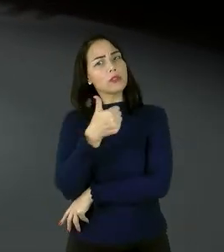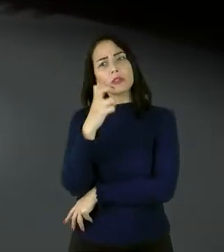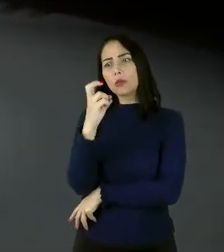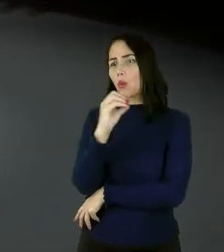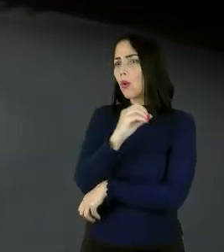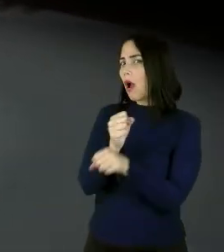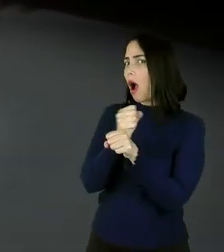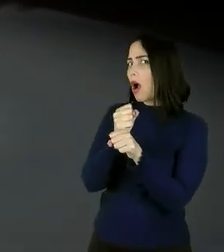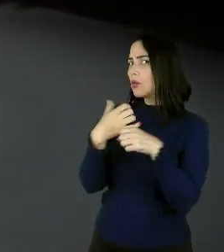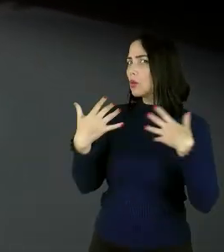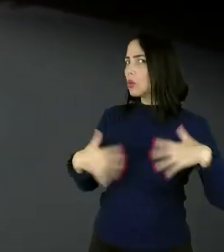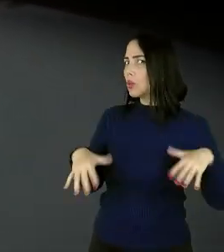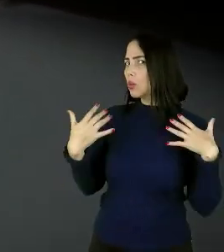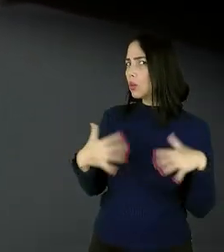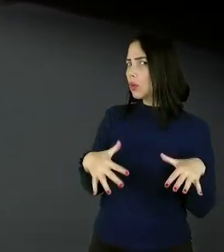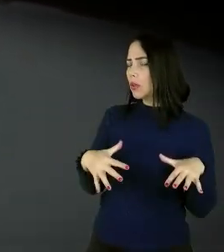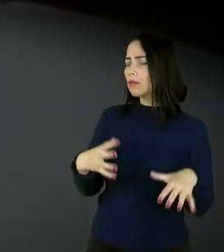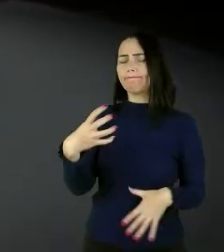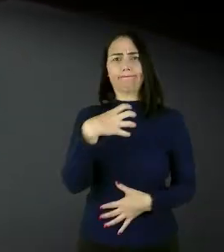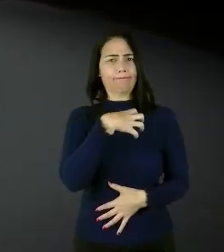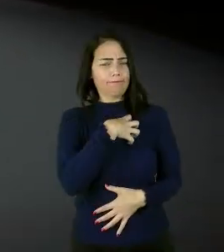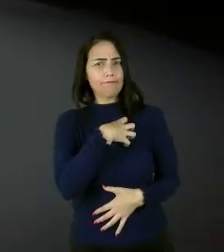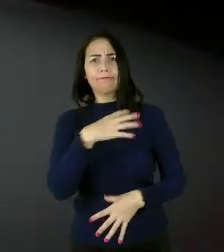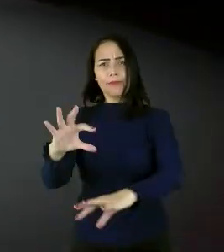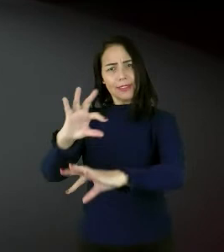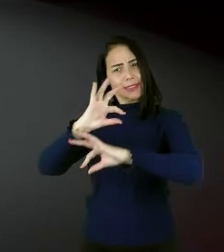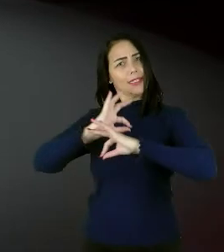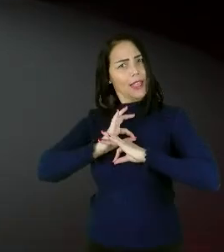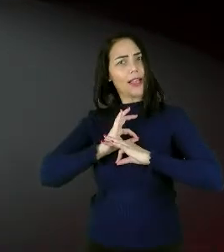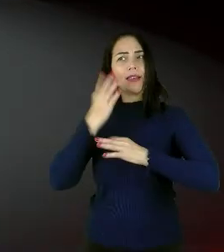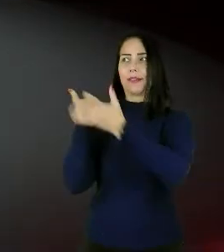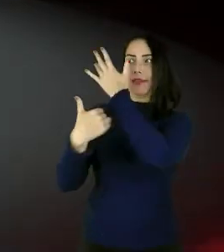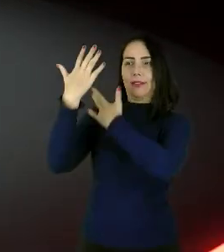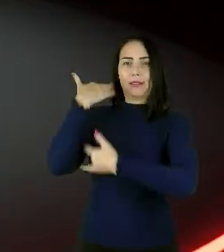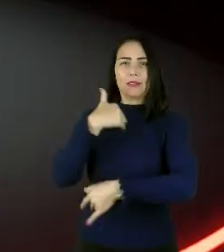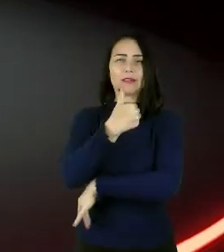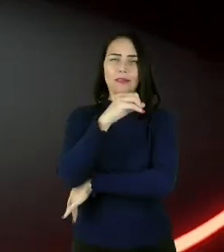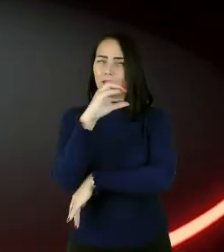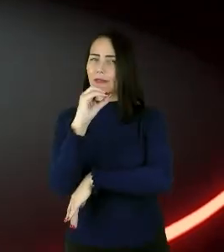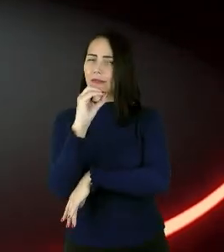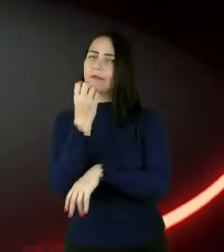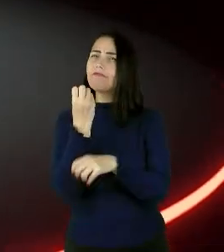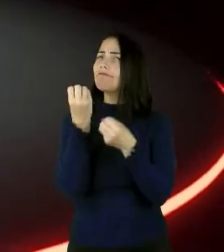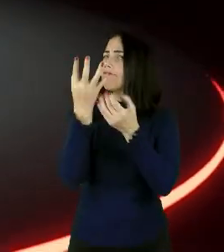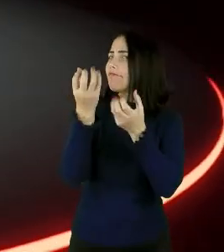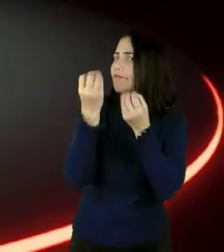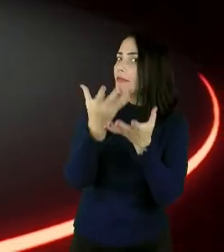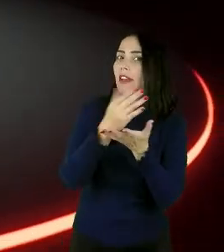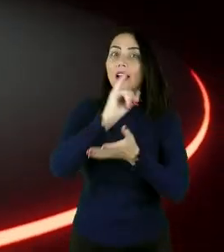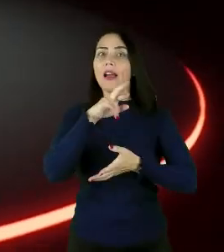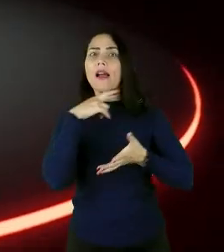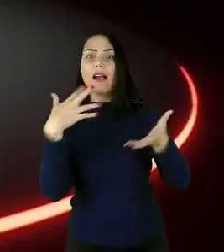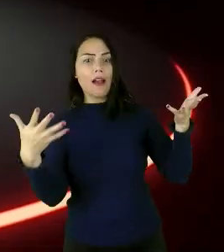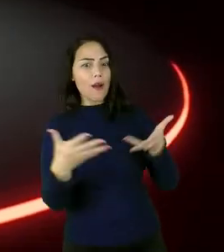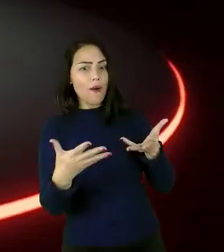150 anos é esta sensação de pertencimento da época do Centenário buscamos traseiro Jaraguá